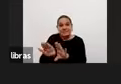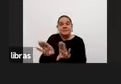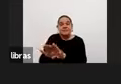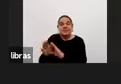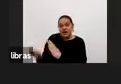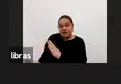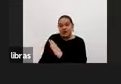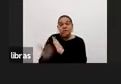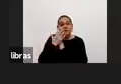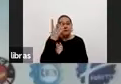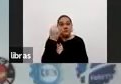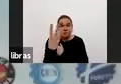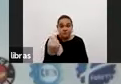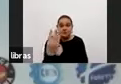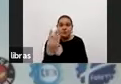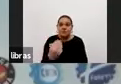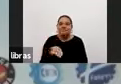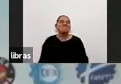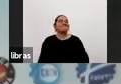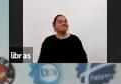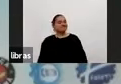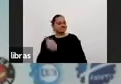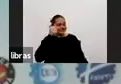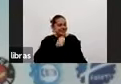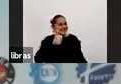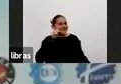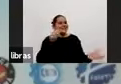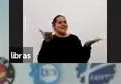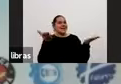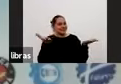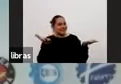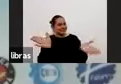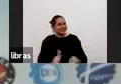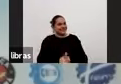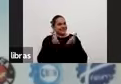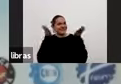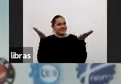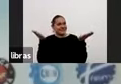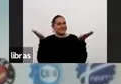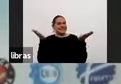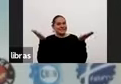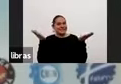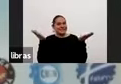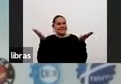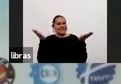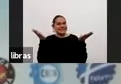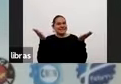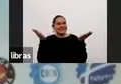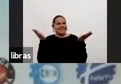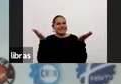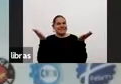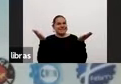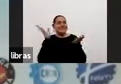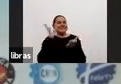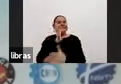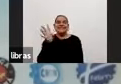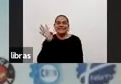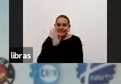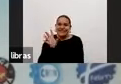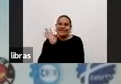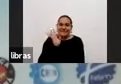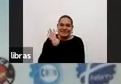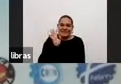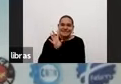gente. Essas mulheres são o que há, né? Tem de tudo, assim. É bem bacana, sabe?